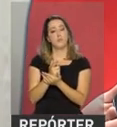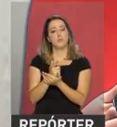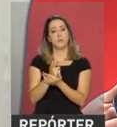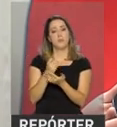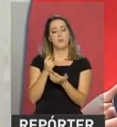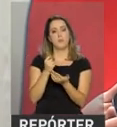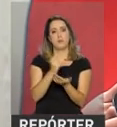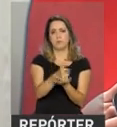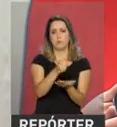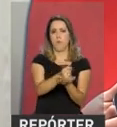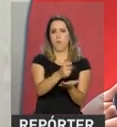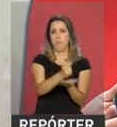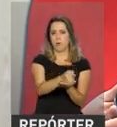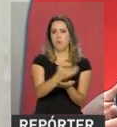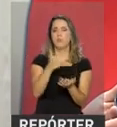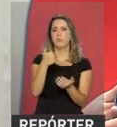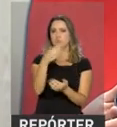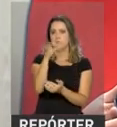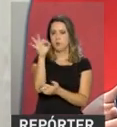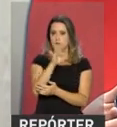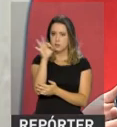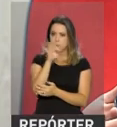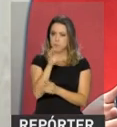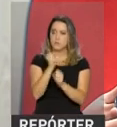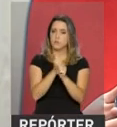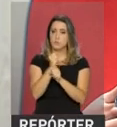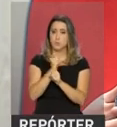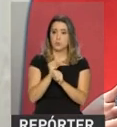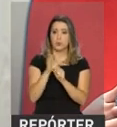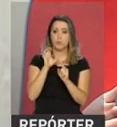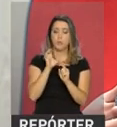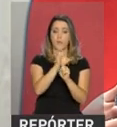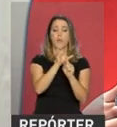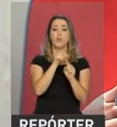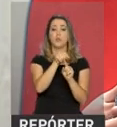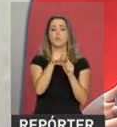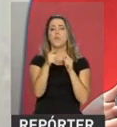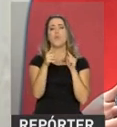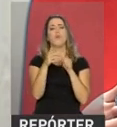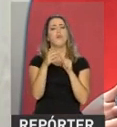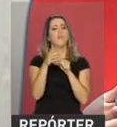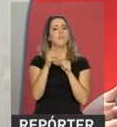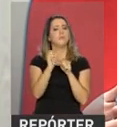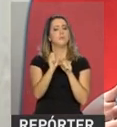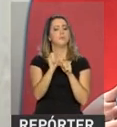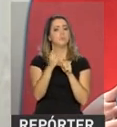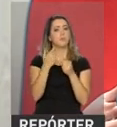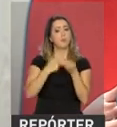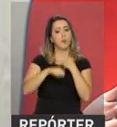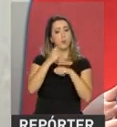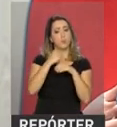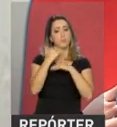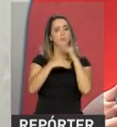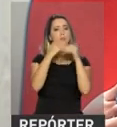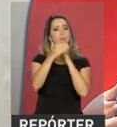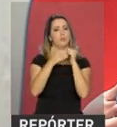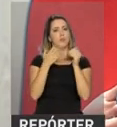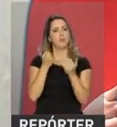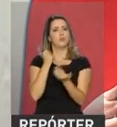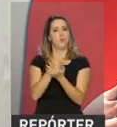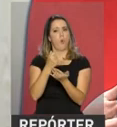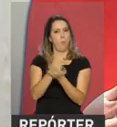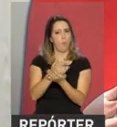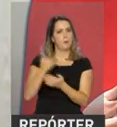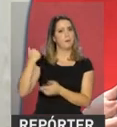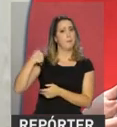ano é um resultado direto da retomada do crescimento da atividade econômica é brasileira que faz